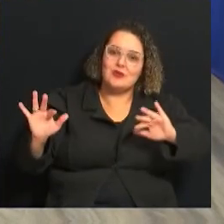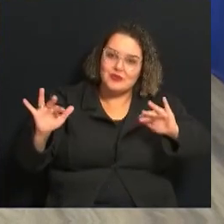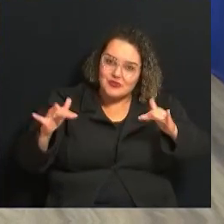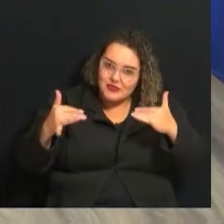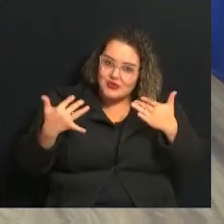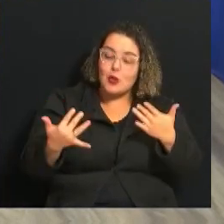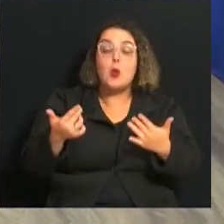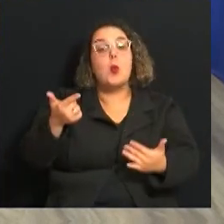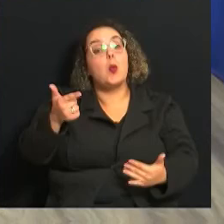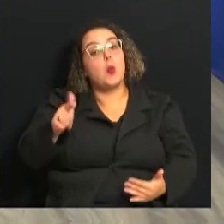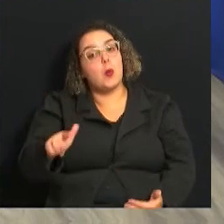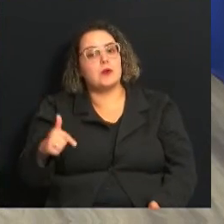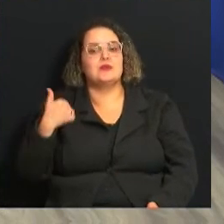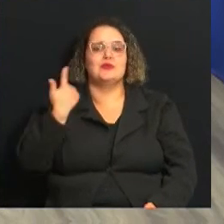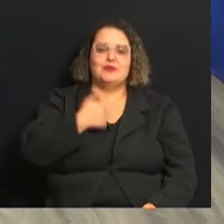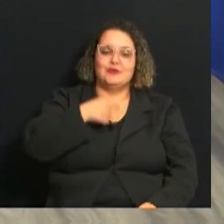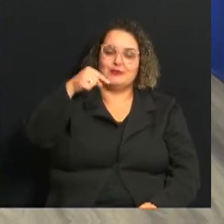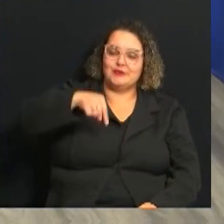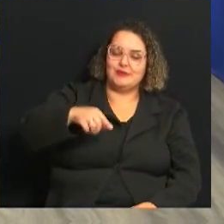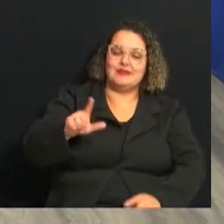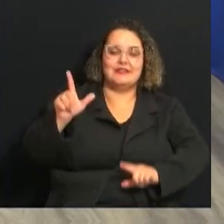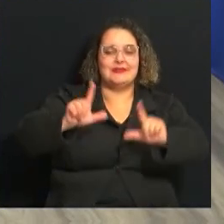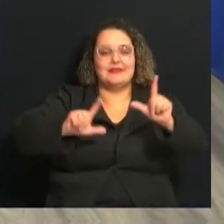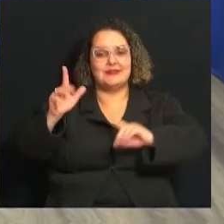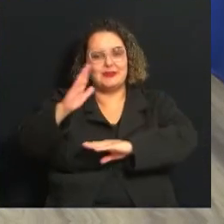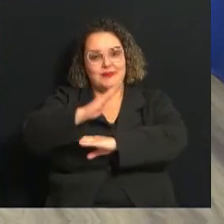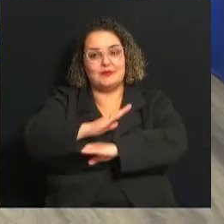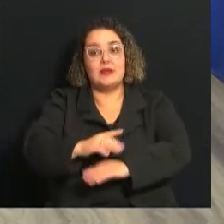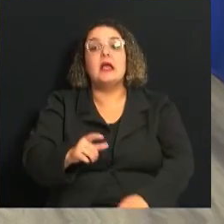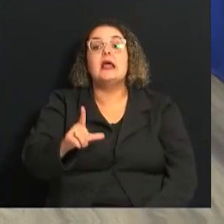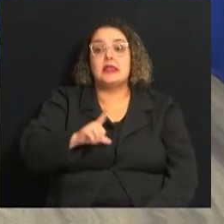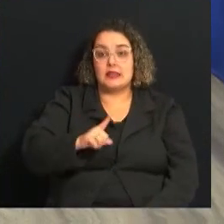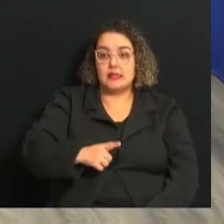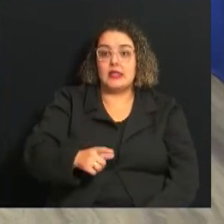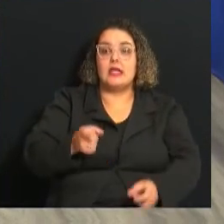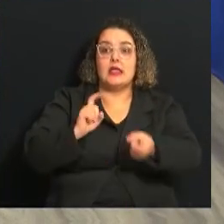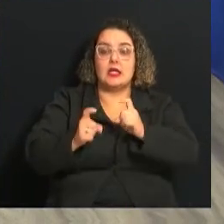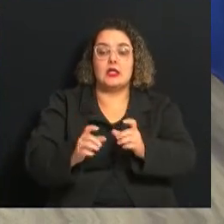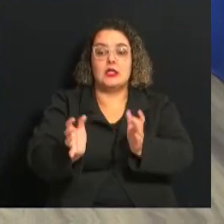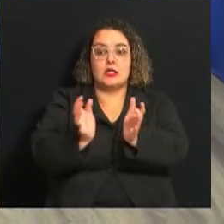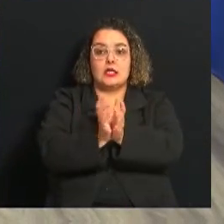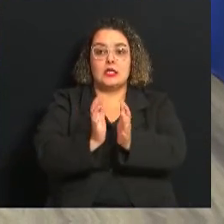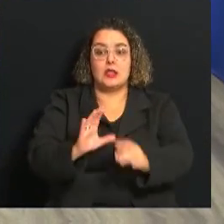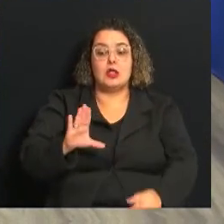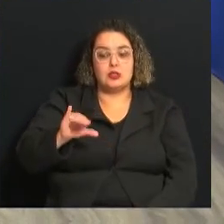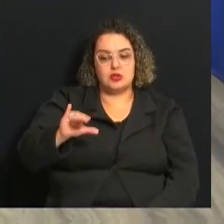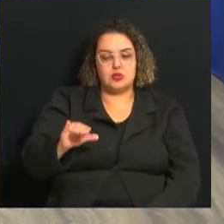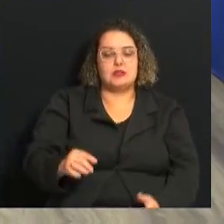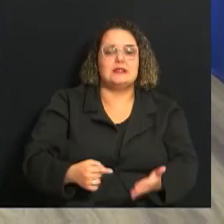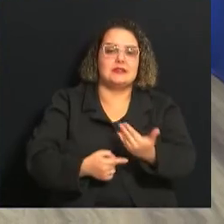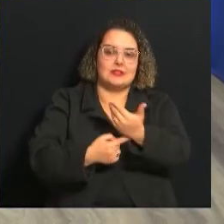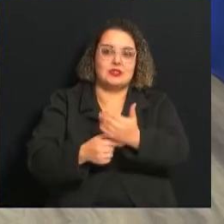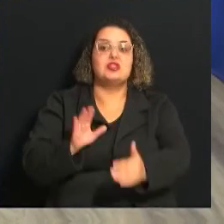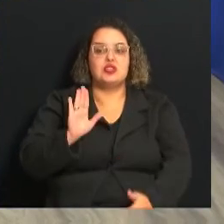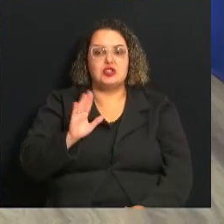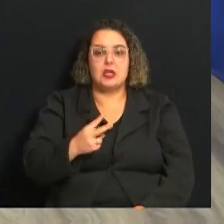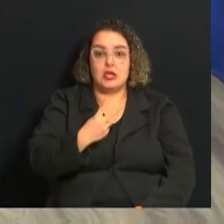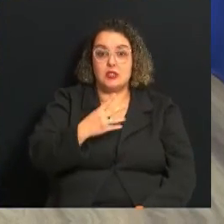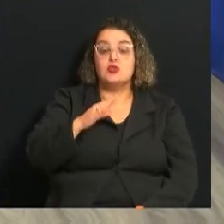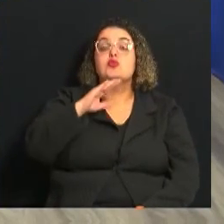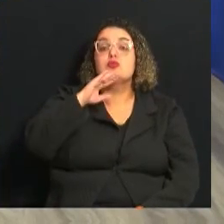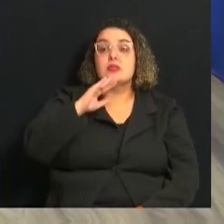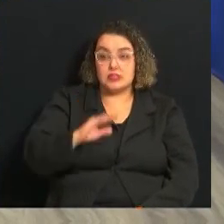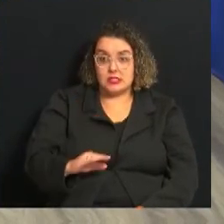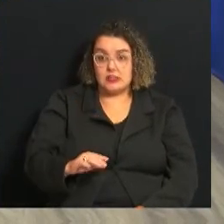audiência. Continue aqui na TV Câmara Campinas. Tem reunião da Comissão de Ciência e Tecnologia, daqui a pouco às 2 horas da tarde.